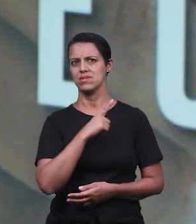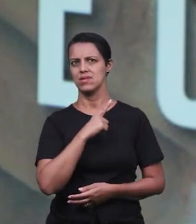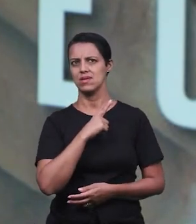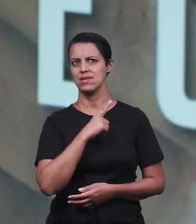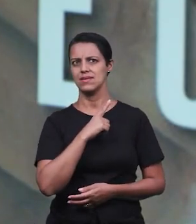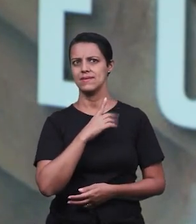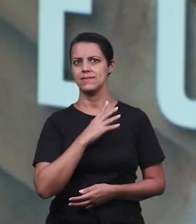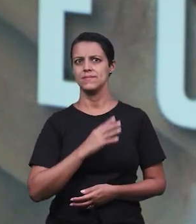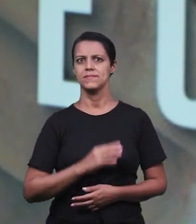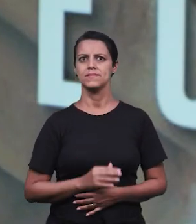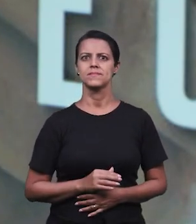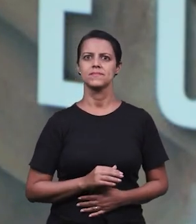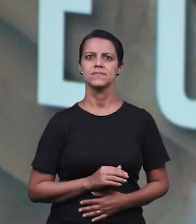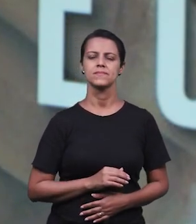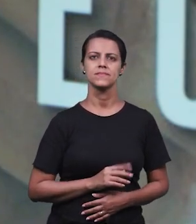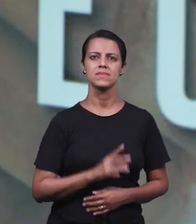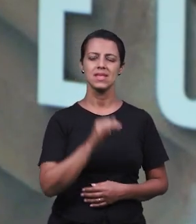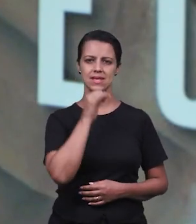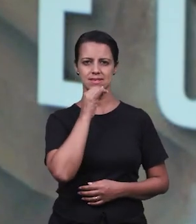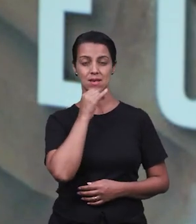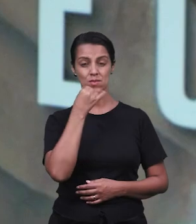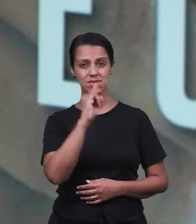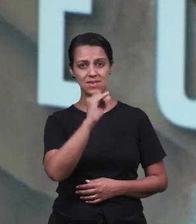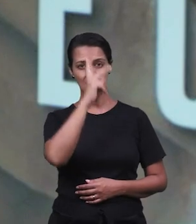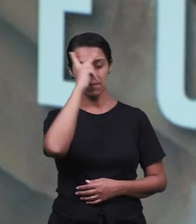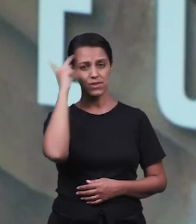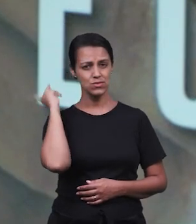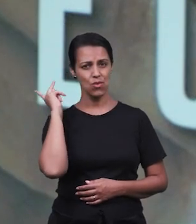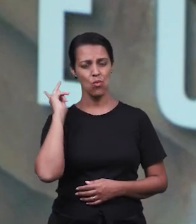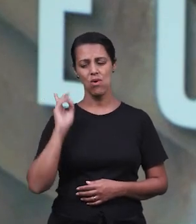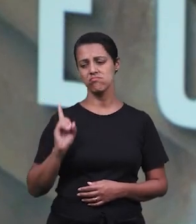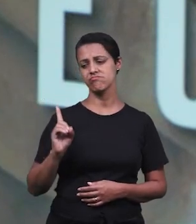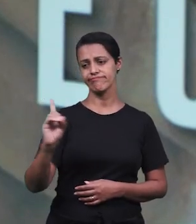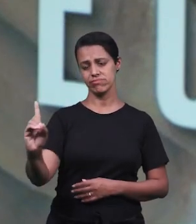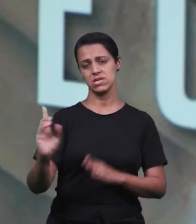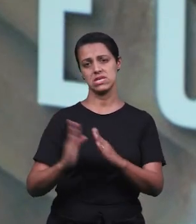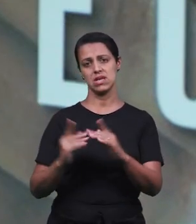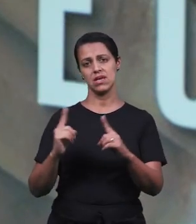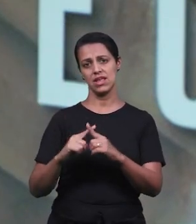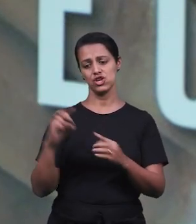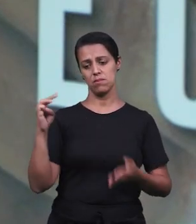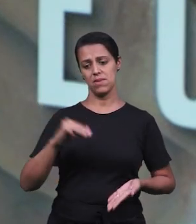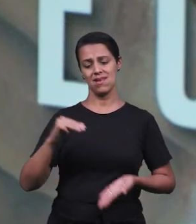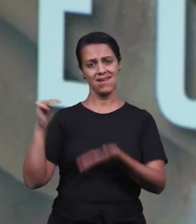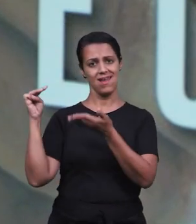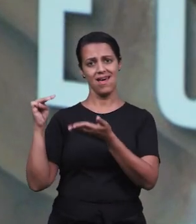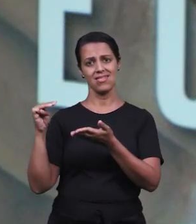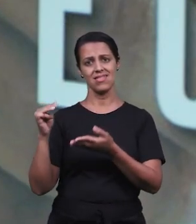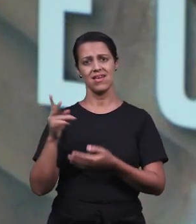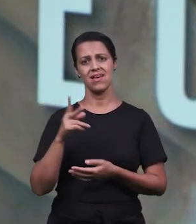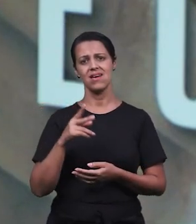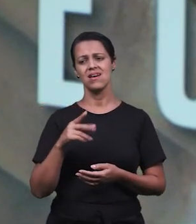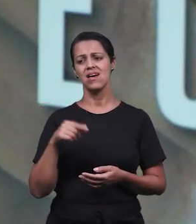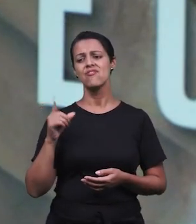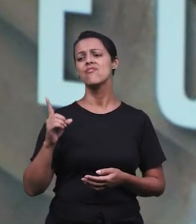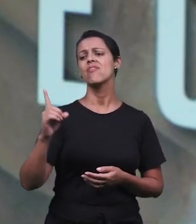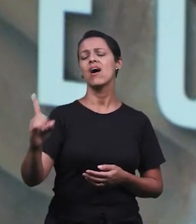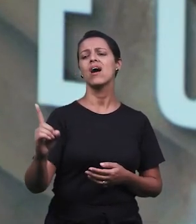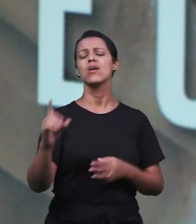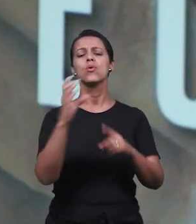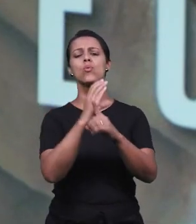Se alguém entrar numa igreja maranata, não vai ouvir falar de dinheiro.